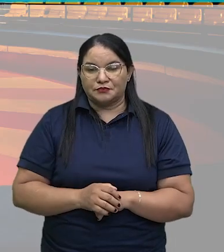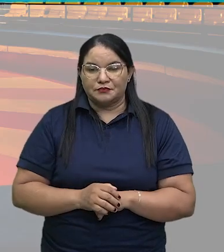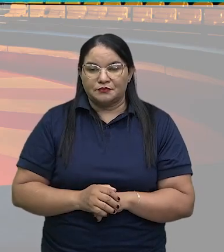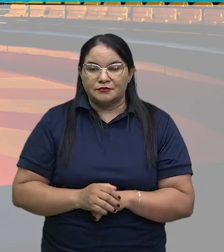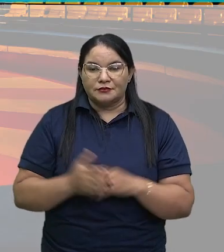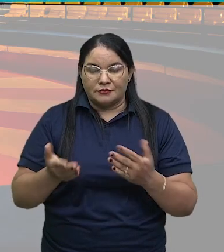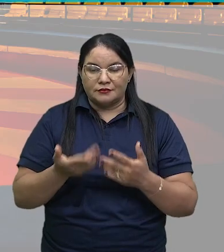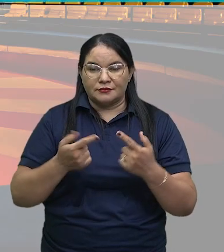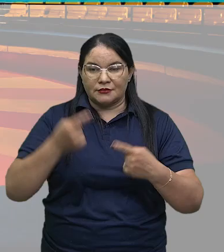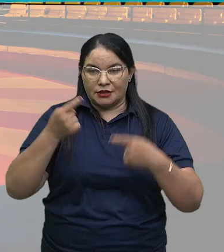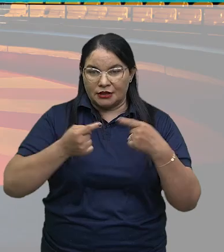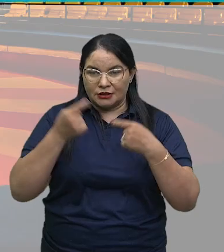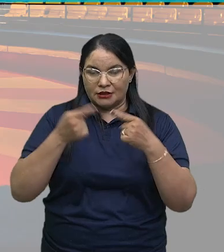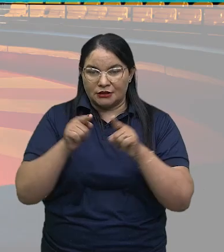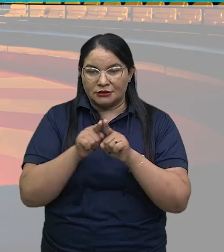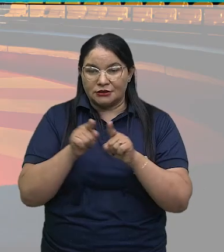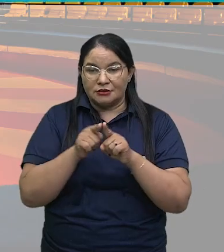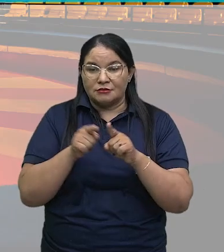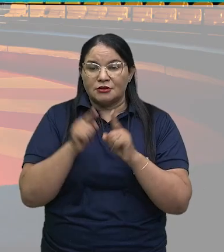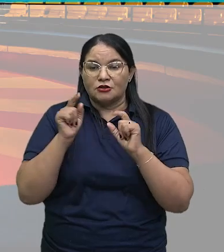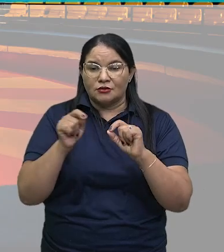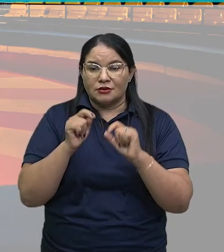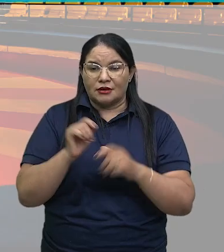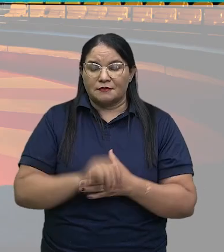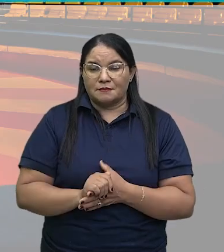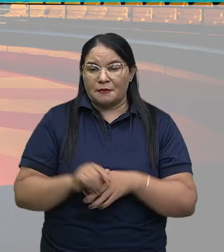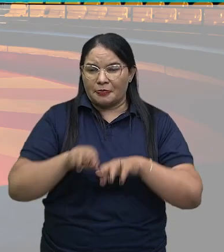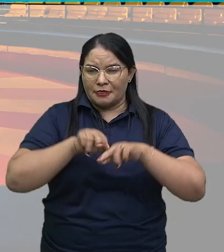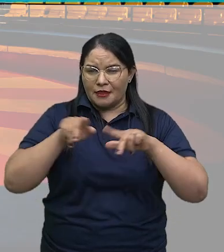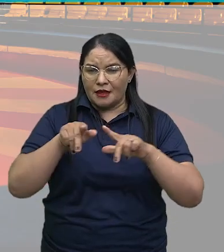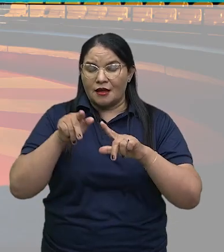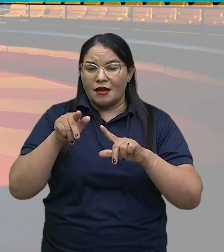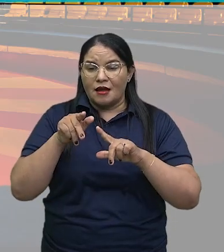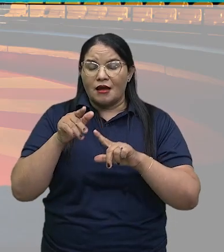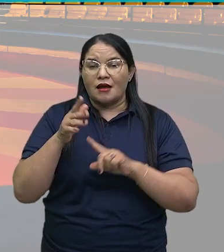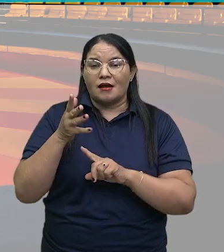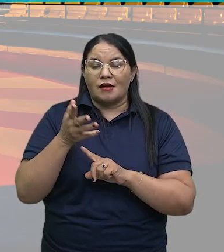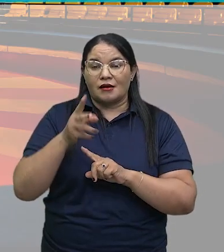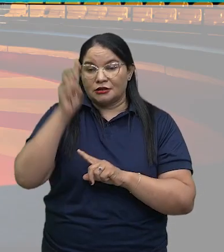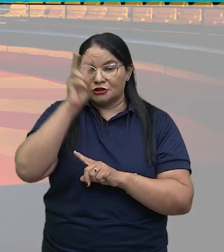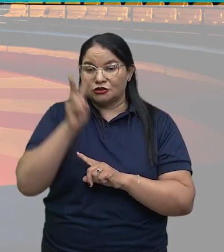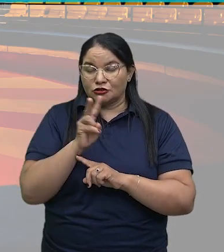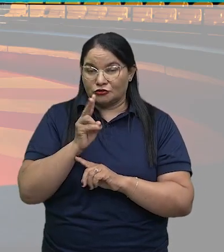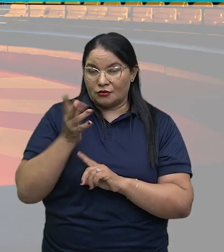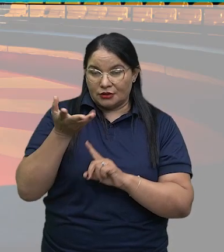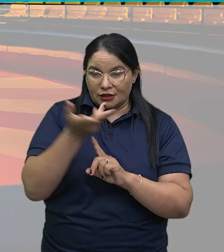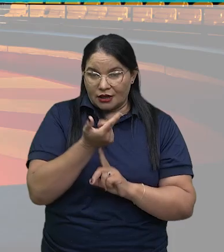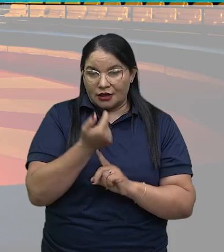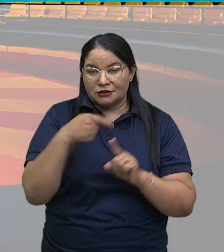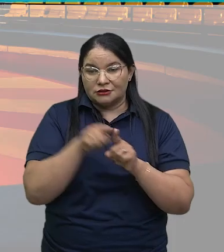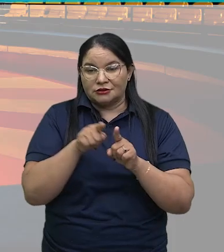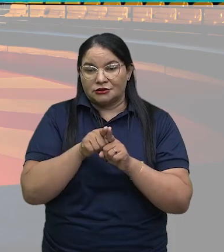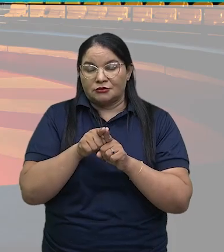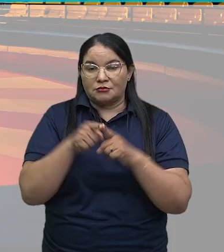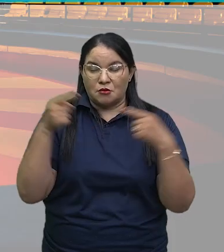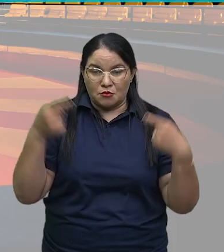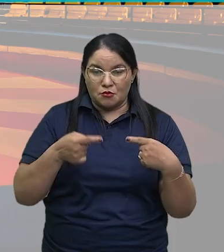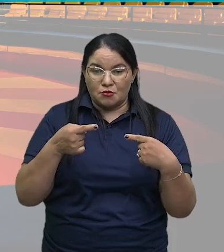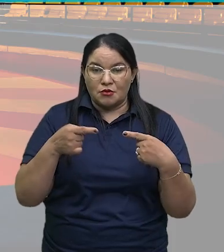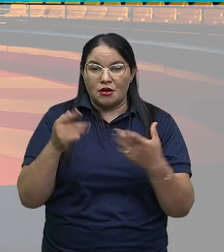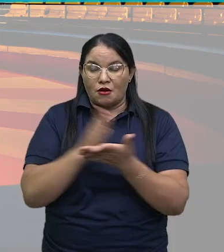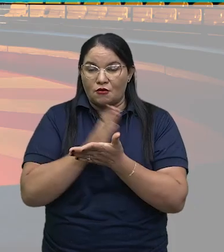de legitimidade na prática artística atravessam a história da arte e revelam tensões profundas